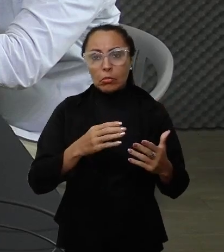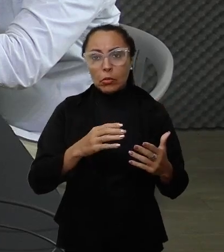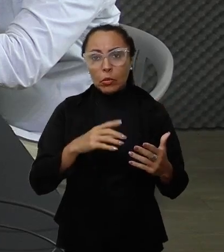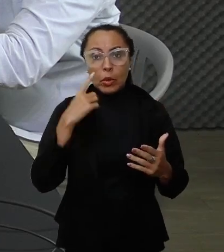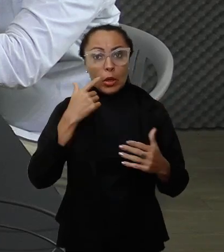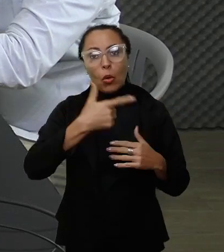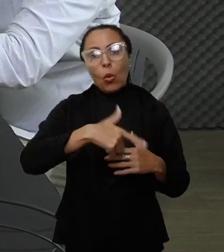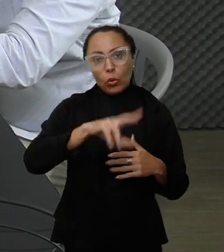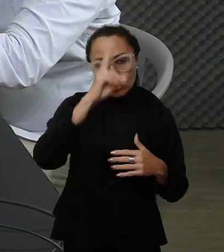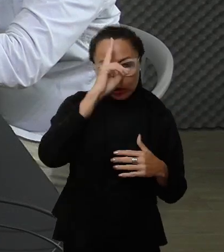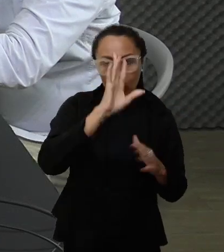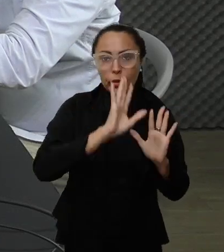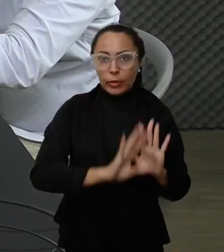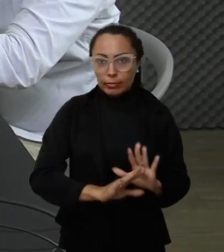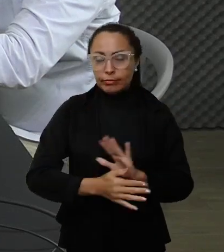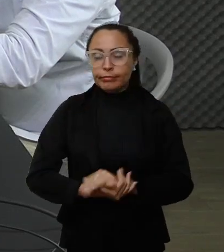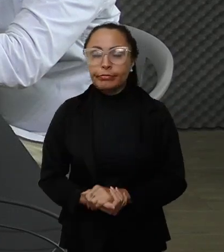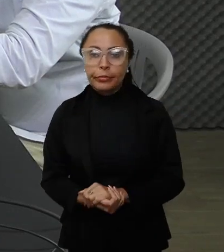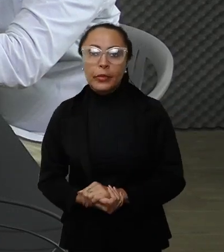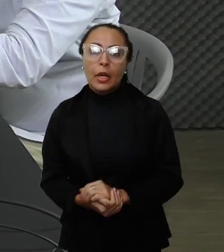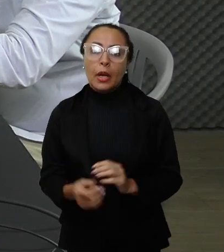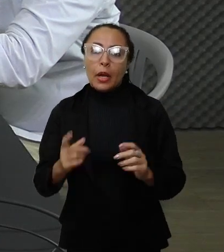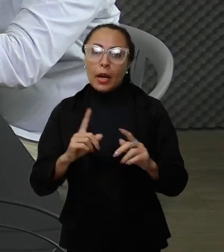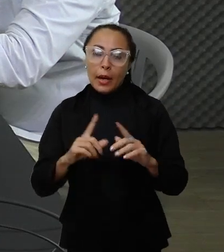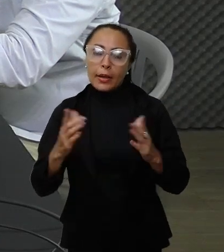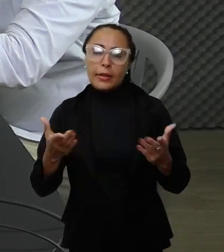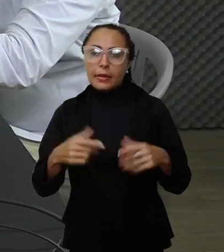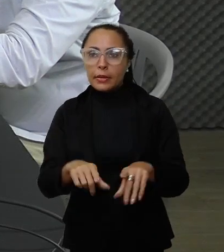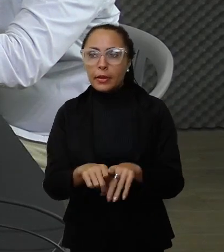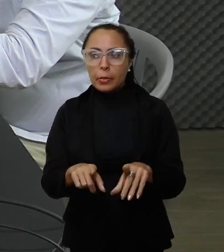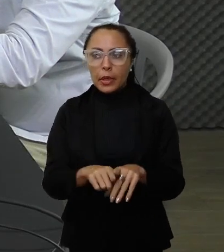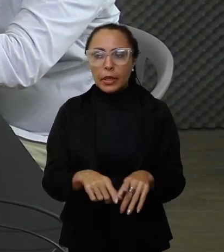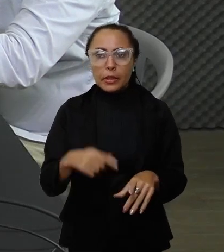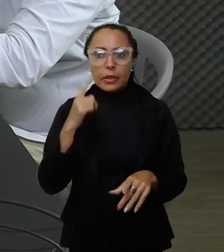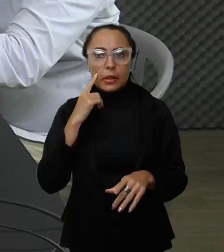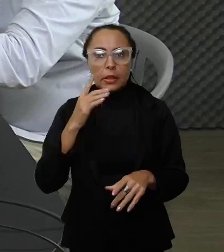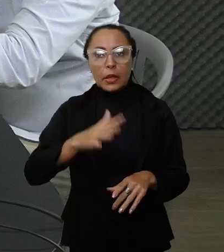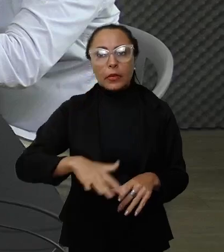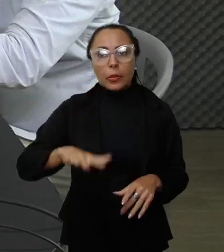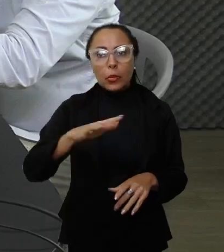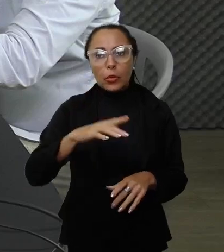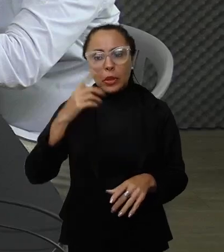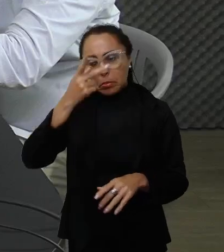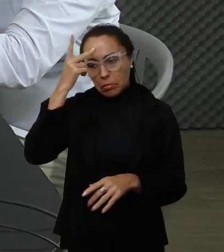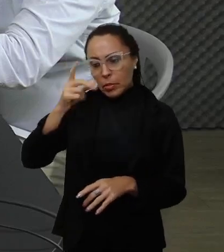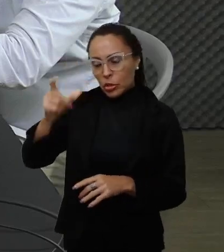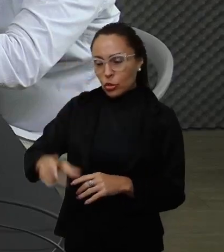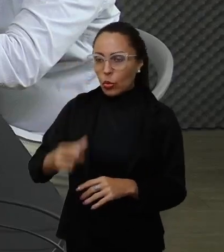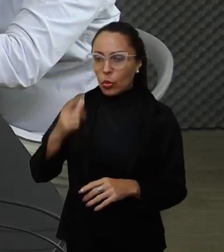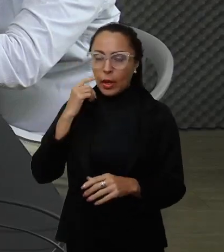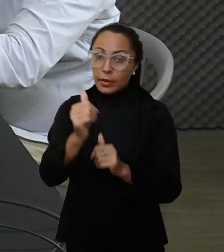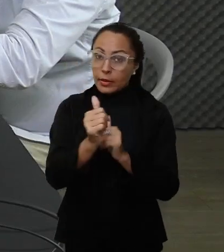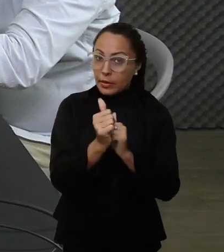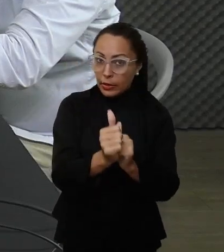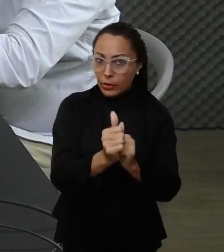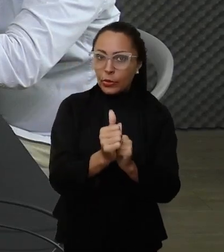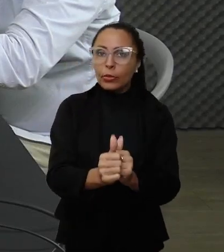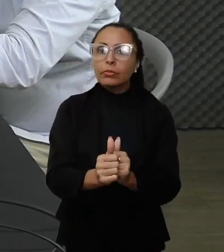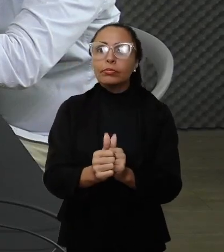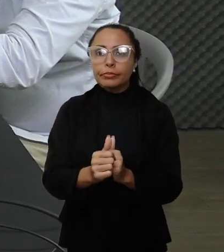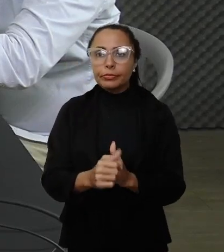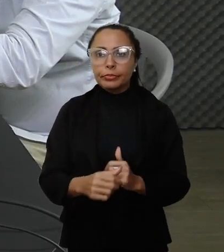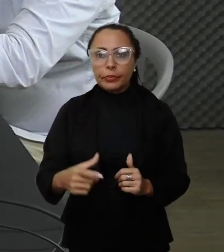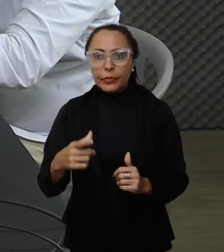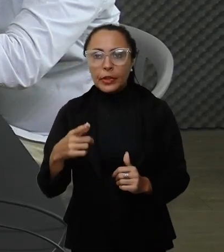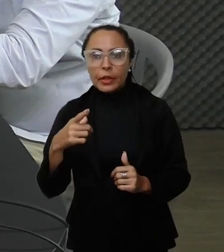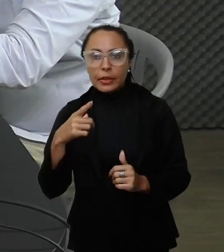outra história, né? E aí cabe muito ao internauta, ao seguidor, né? Ter esse